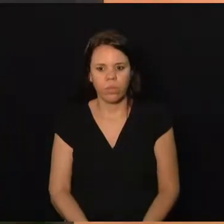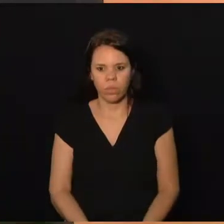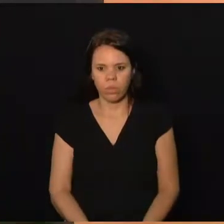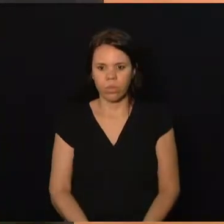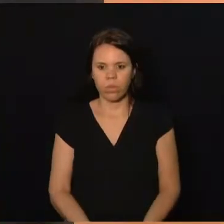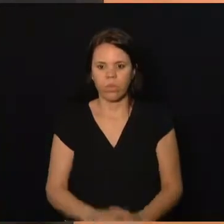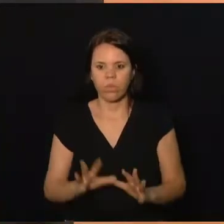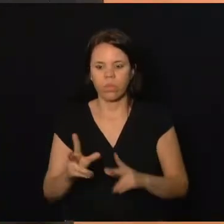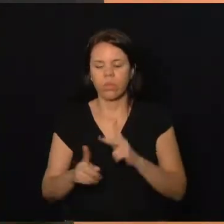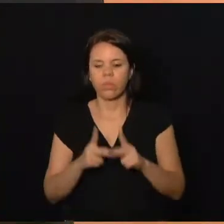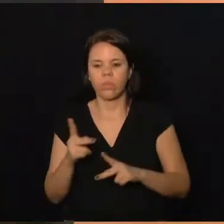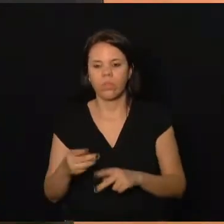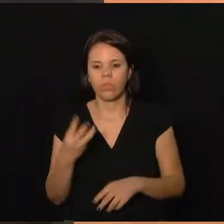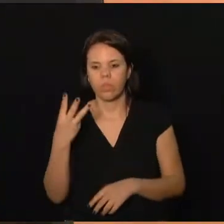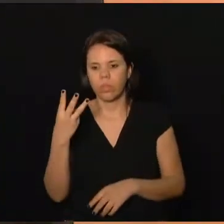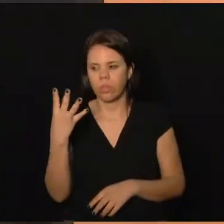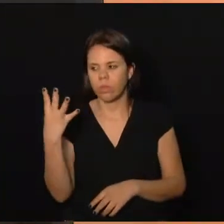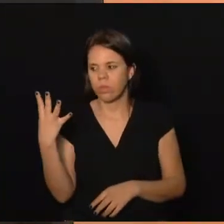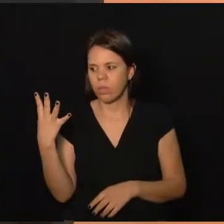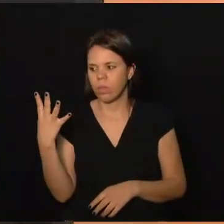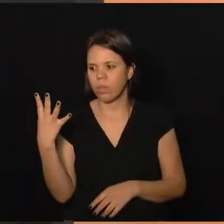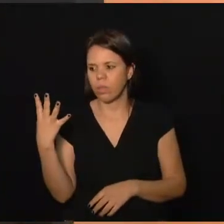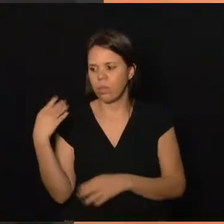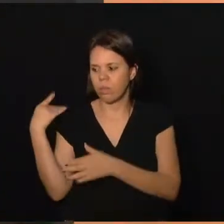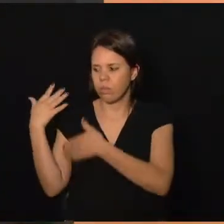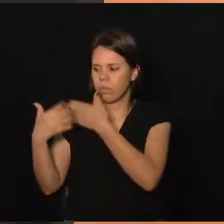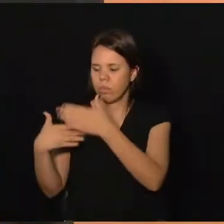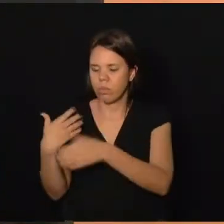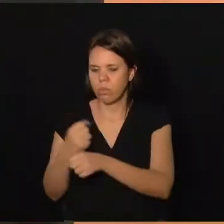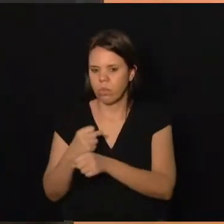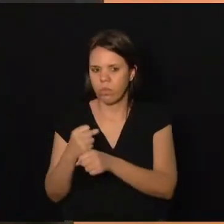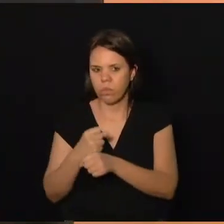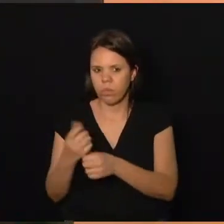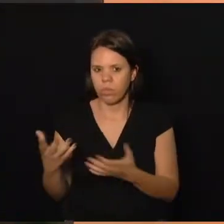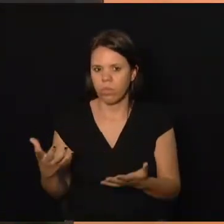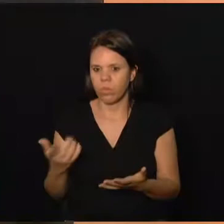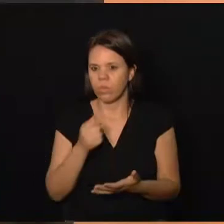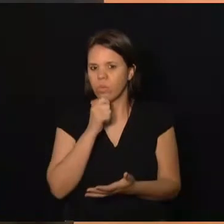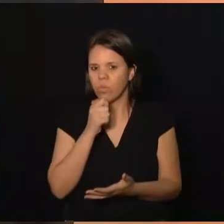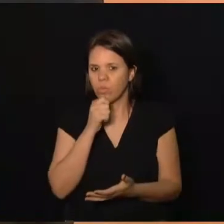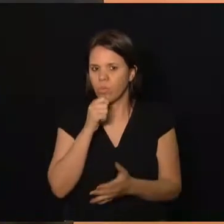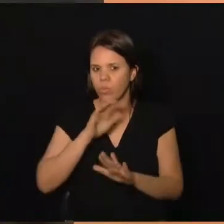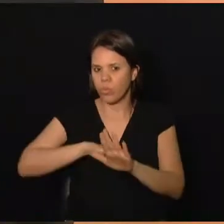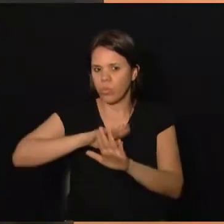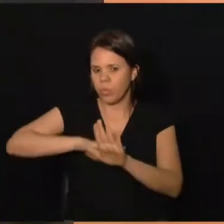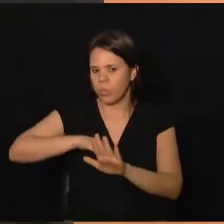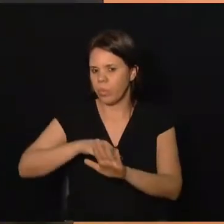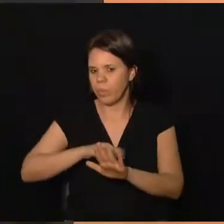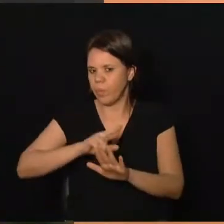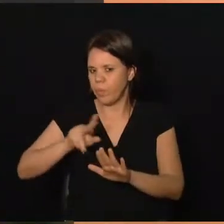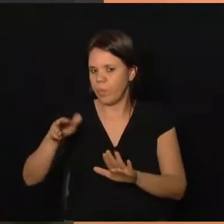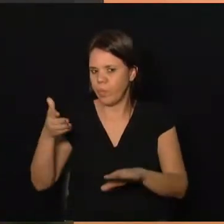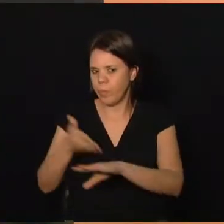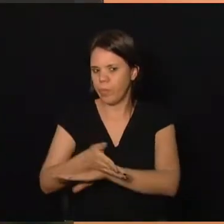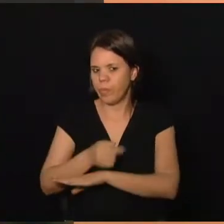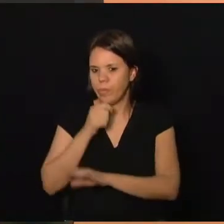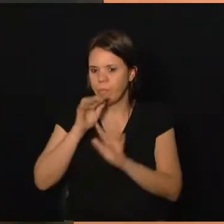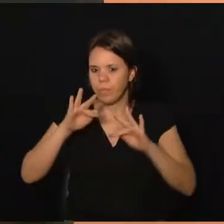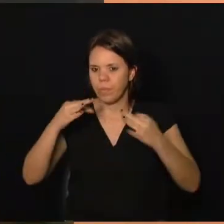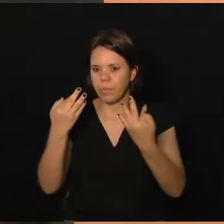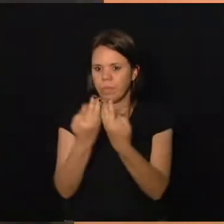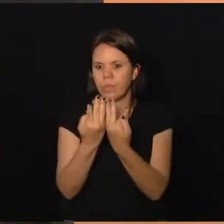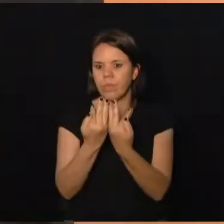vamos dizer, nas últimas 3, 4 décadas, e sem entrar em ideologia, eu vejo que a